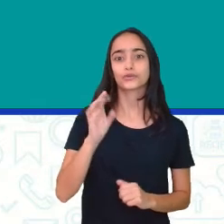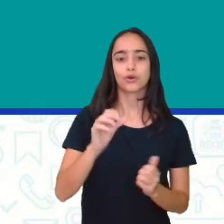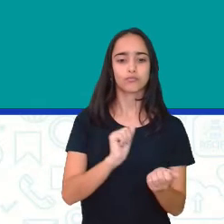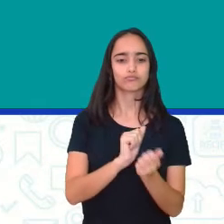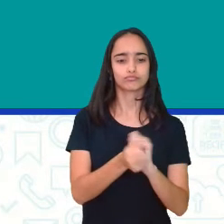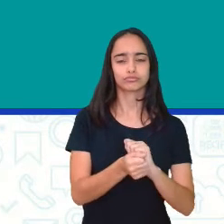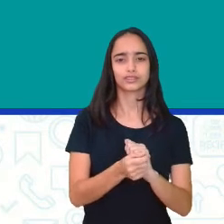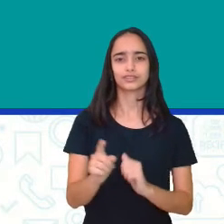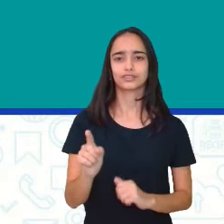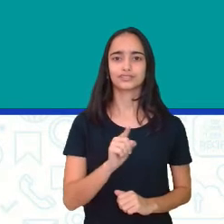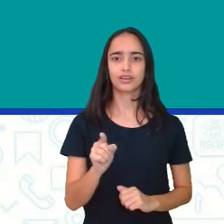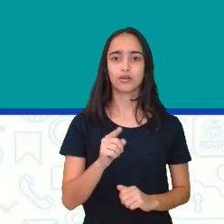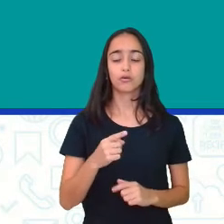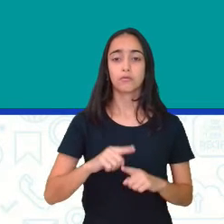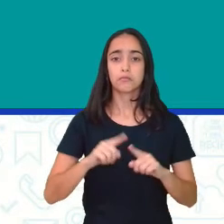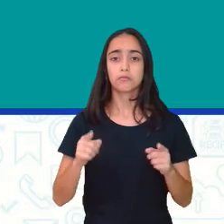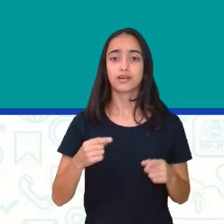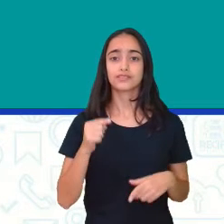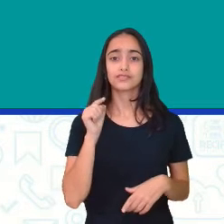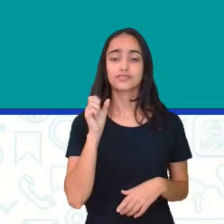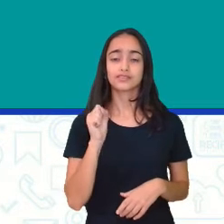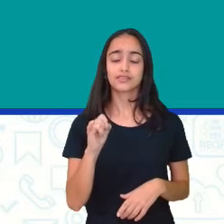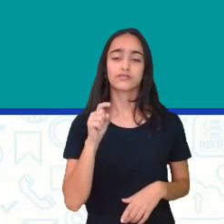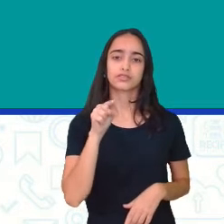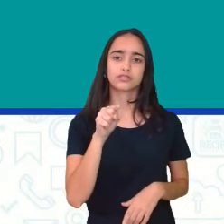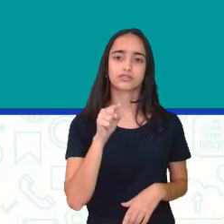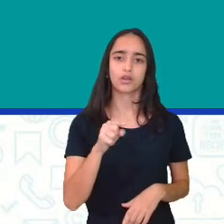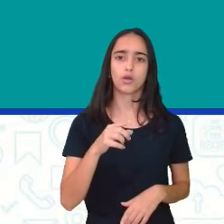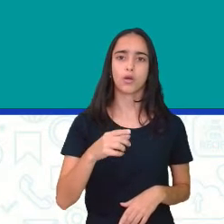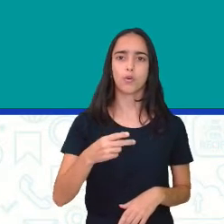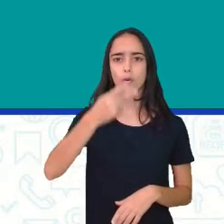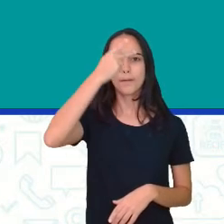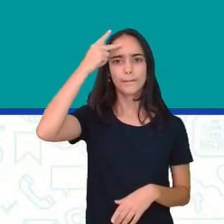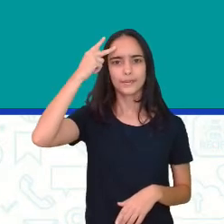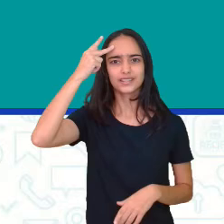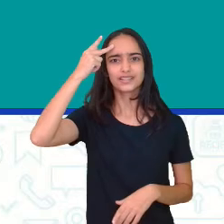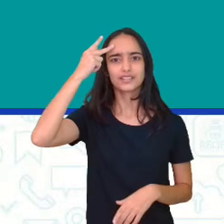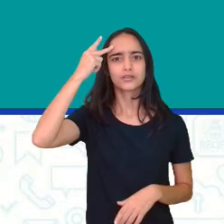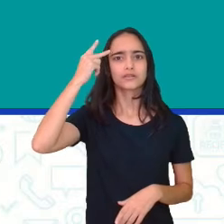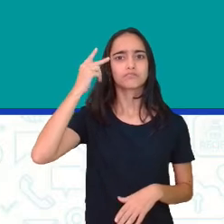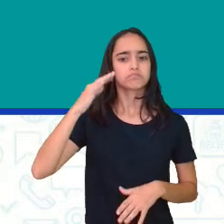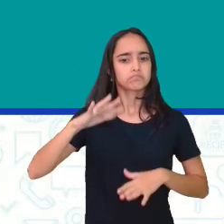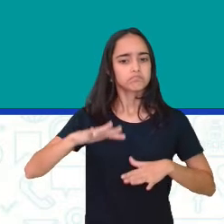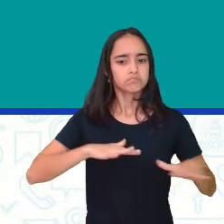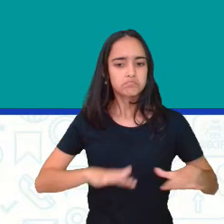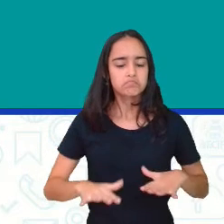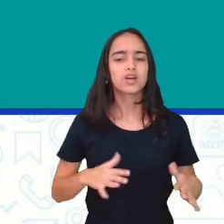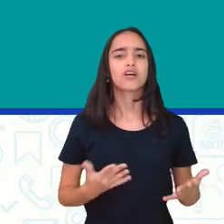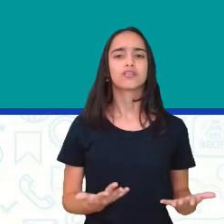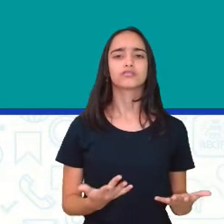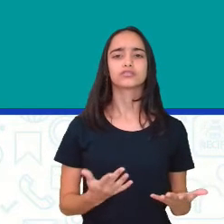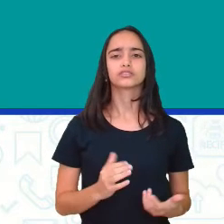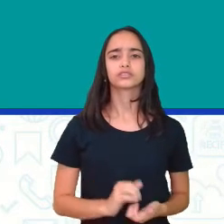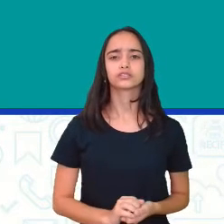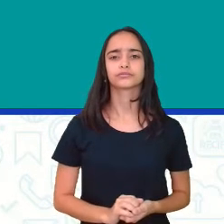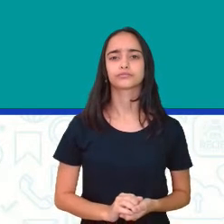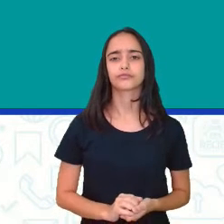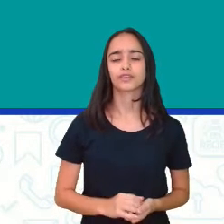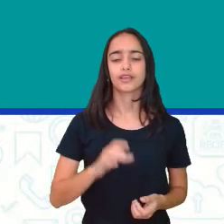ativa. Então, de acordo, a gente respeita esse potencial biológico aí, né? De acordo com